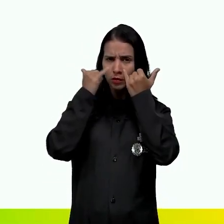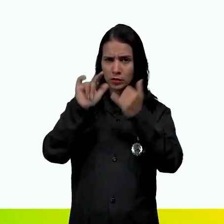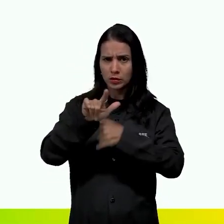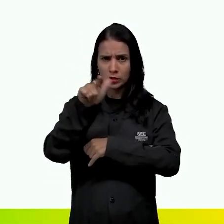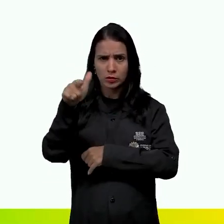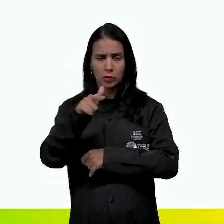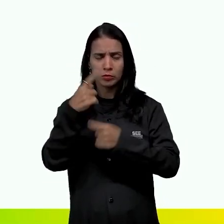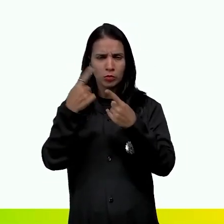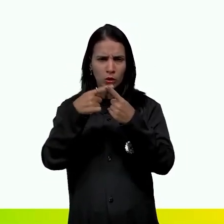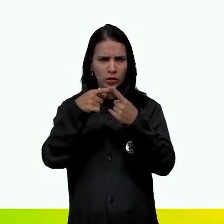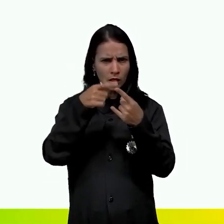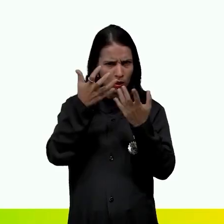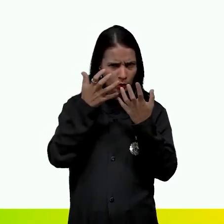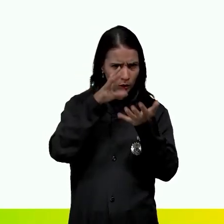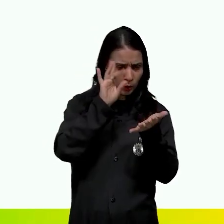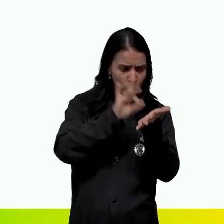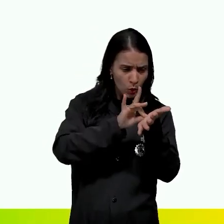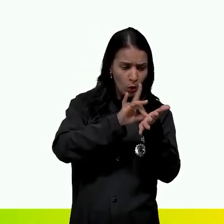que eu sei